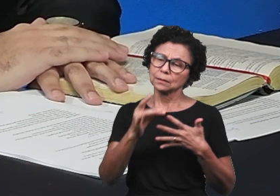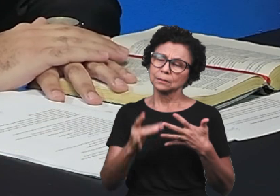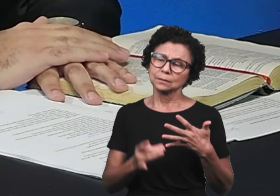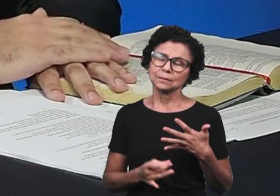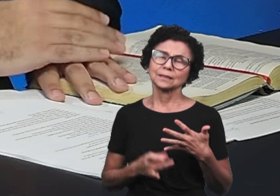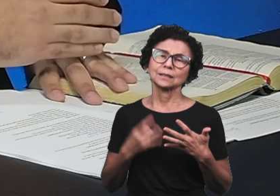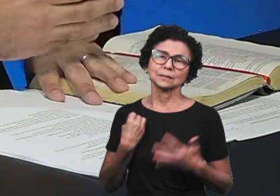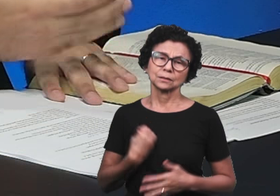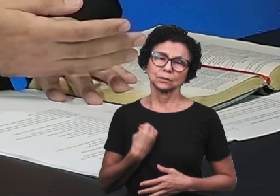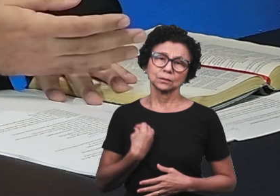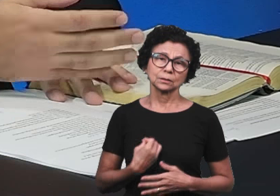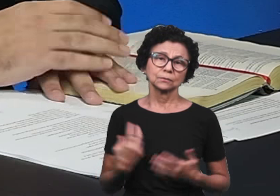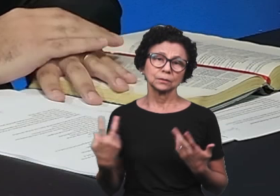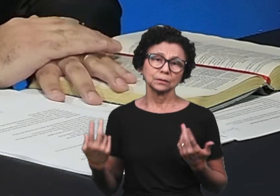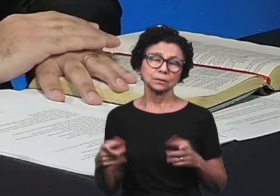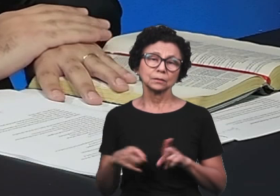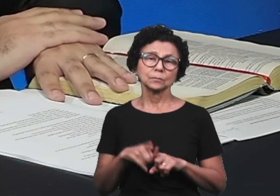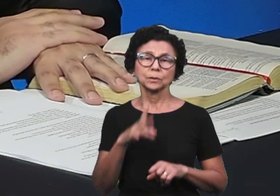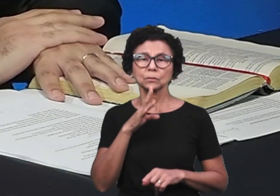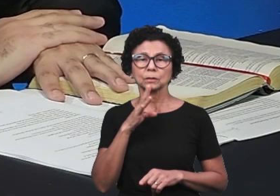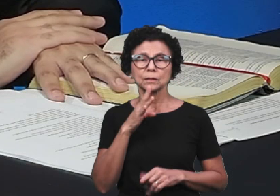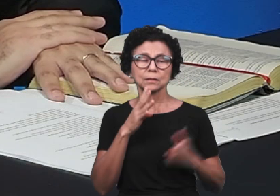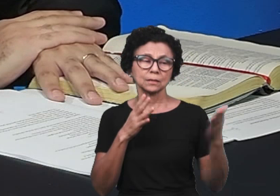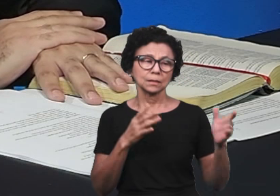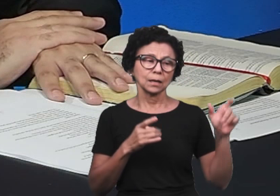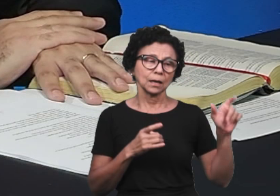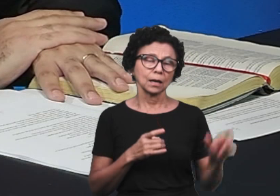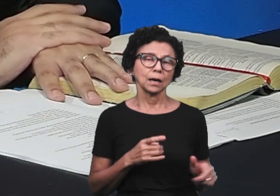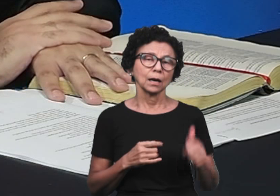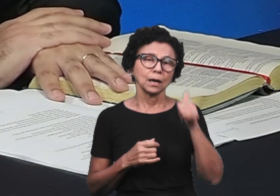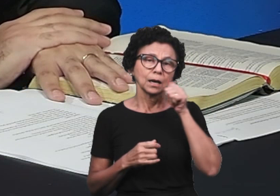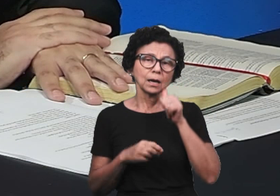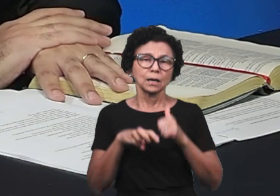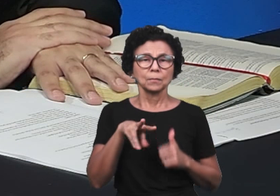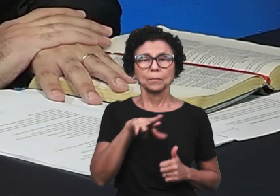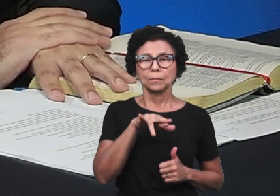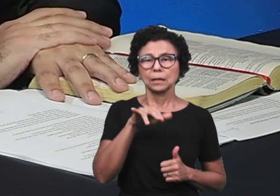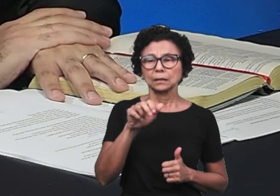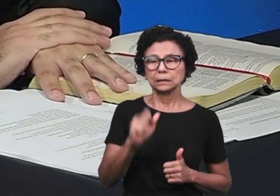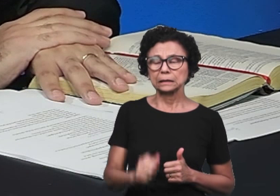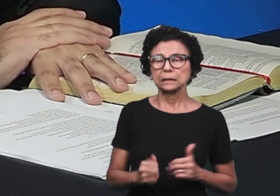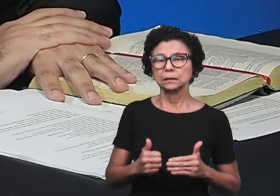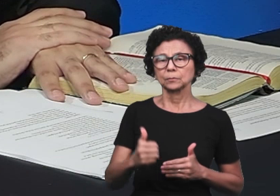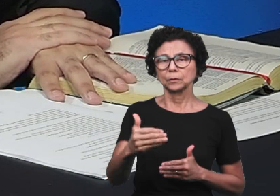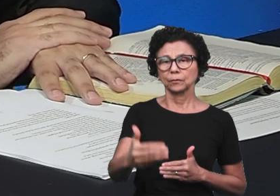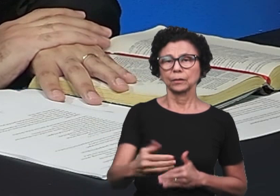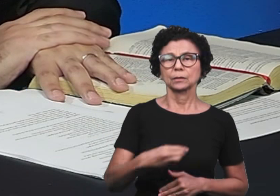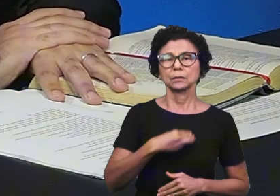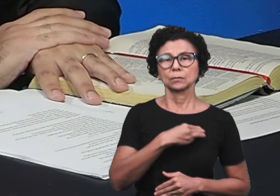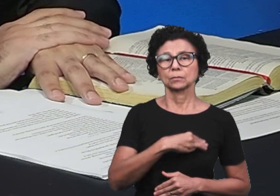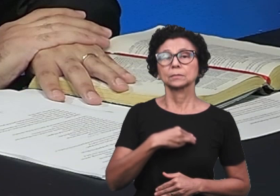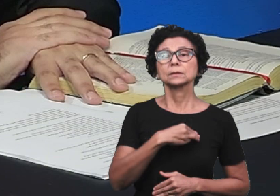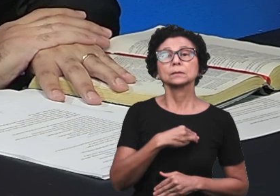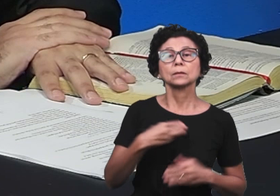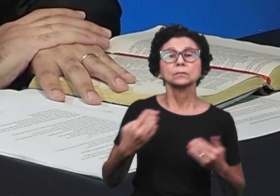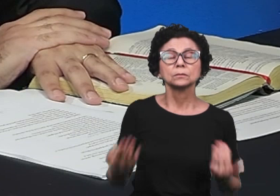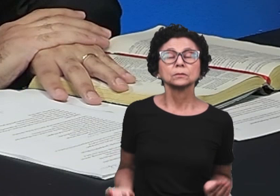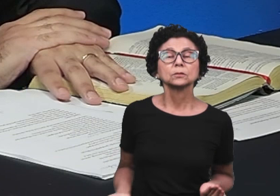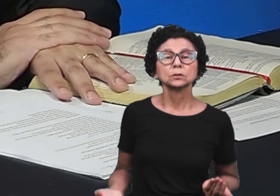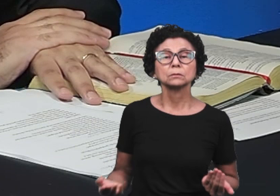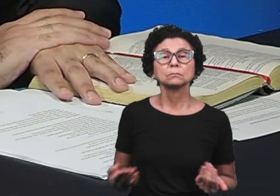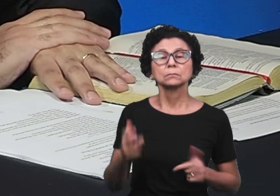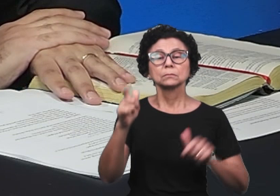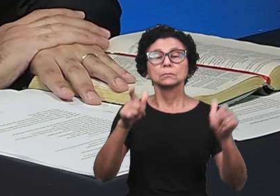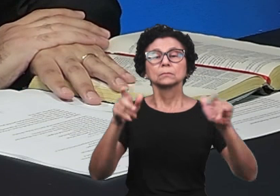Maria, e ele se revela a ela, e a partir daí ela tem uma missão muito especial de anunciar aos